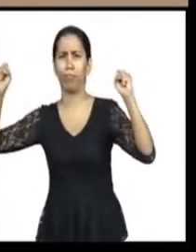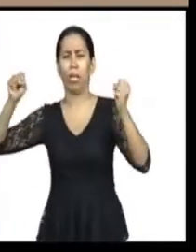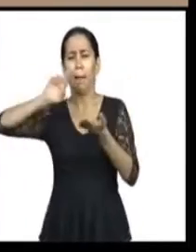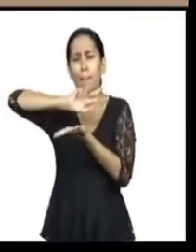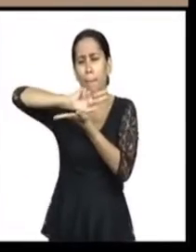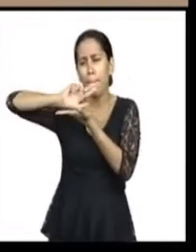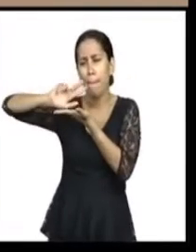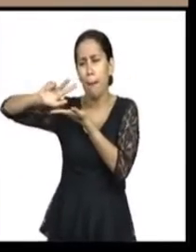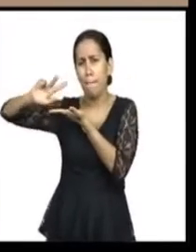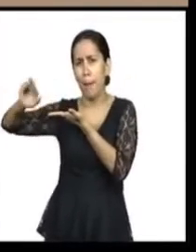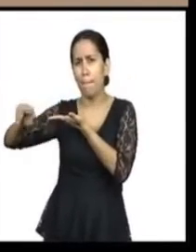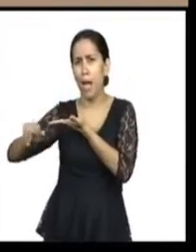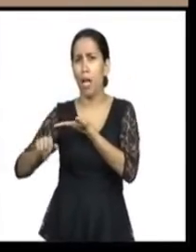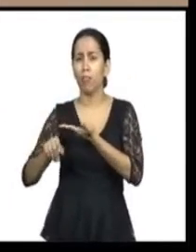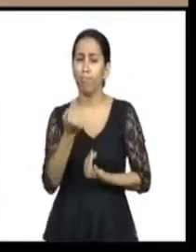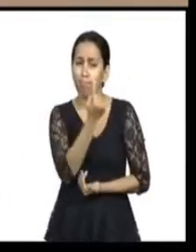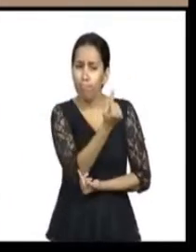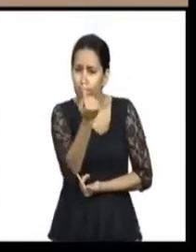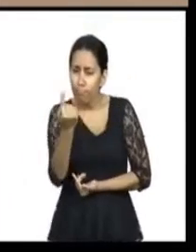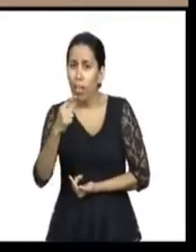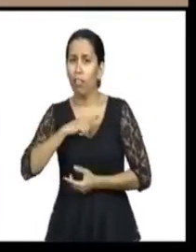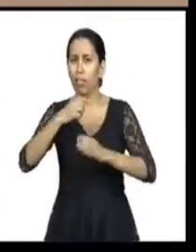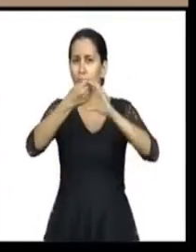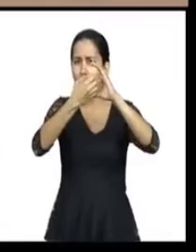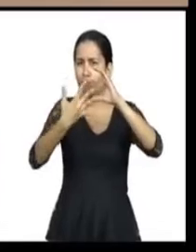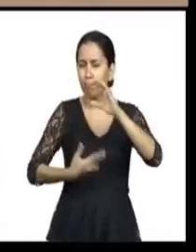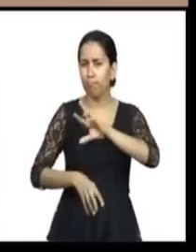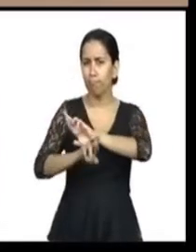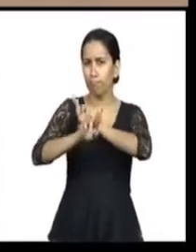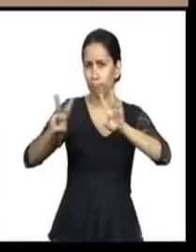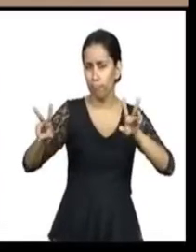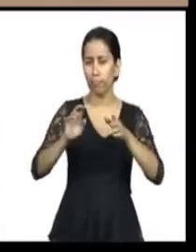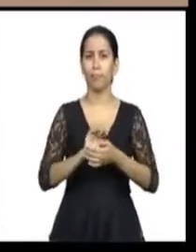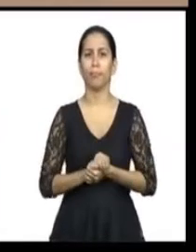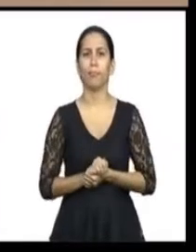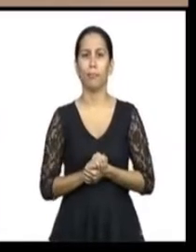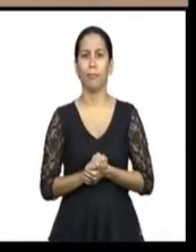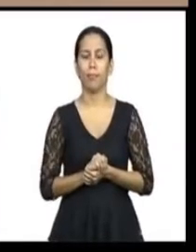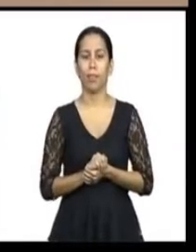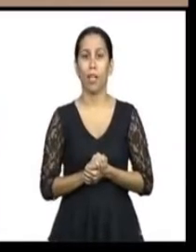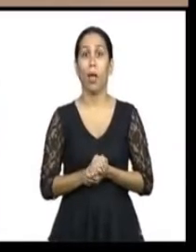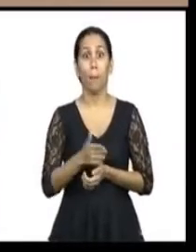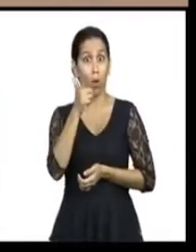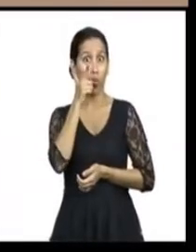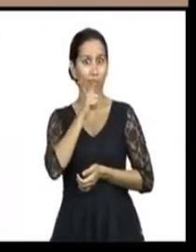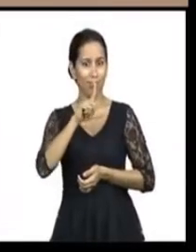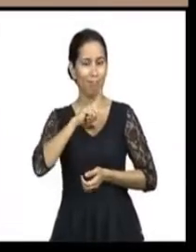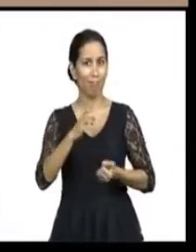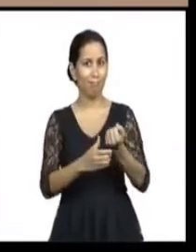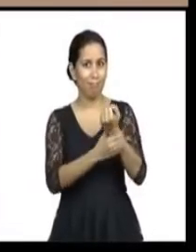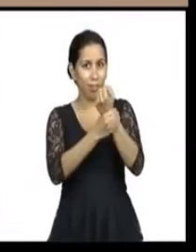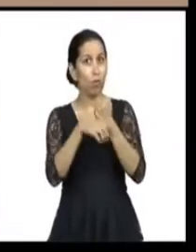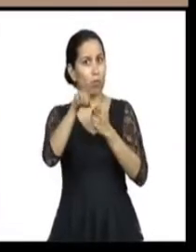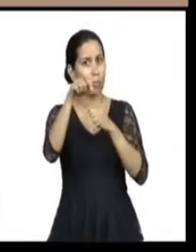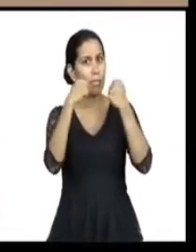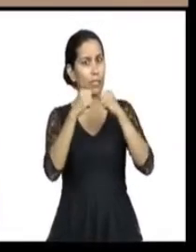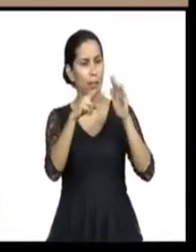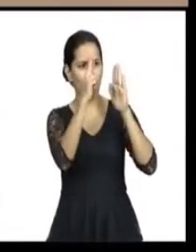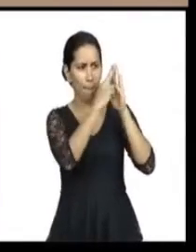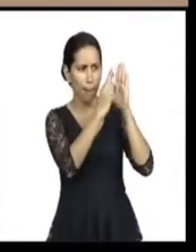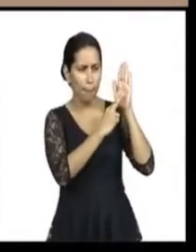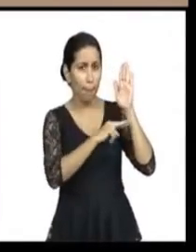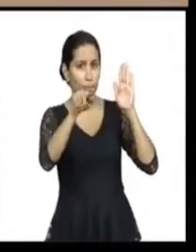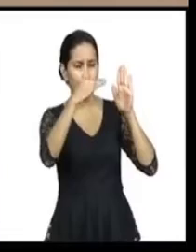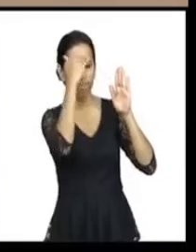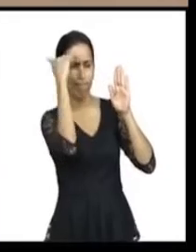cuidados próprios, não só para circular, mas também para operá-los. Para que tudo isso seja feito com segurança, você deve seguir as